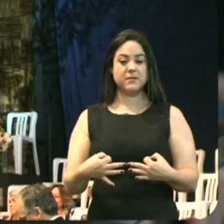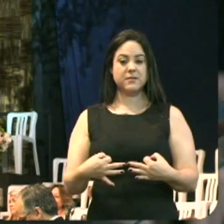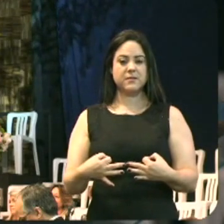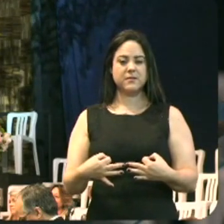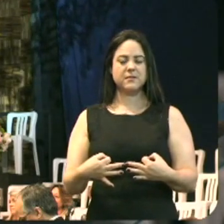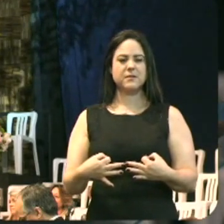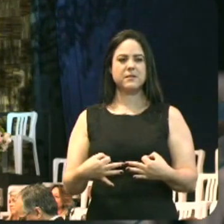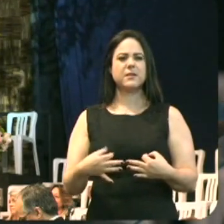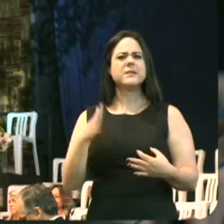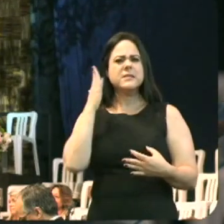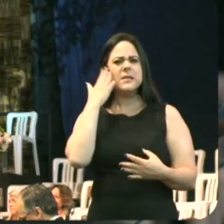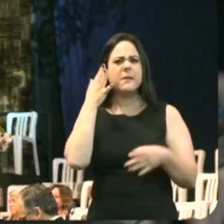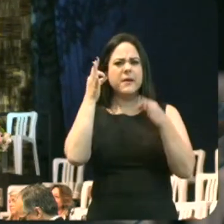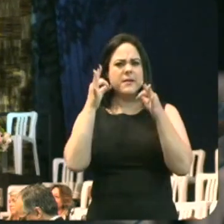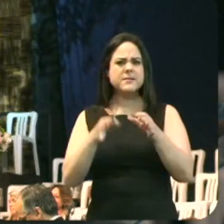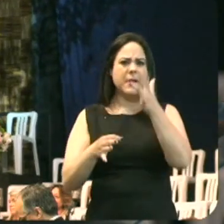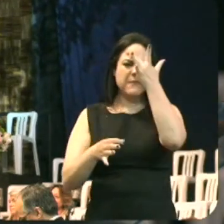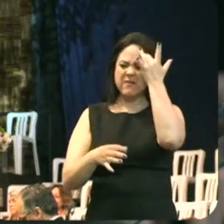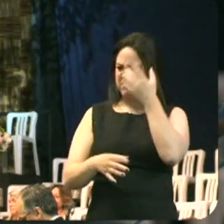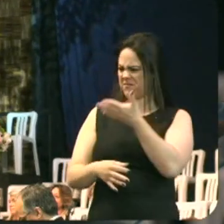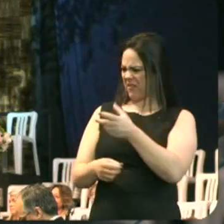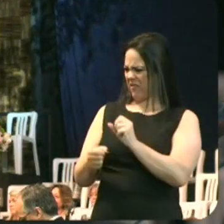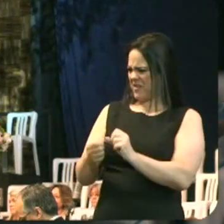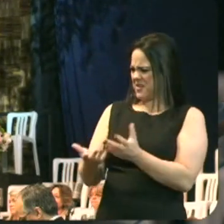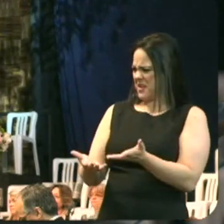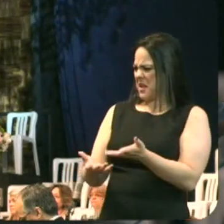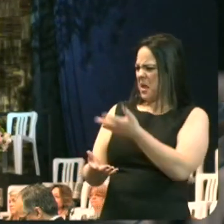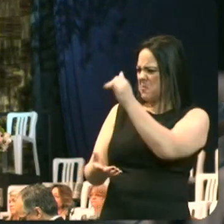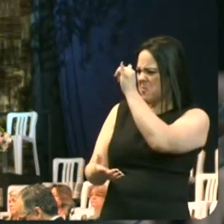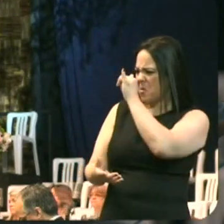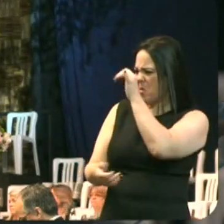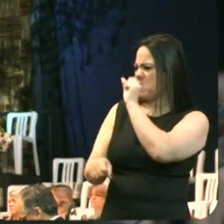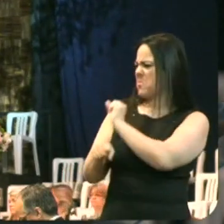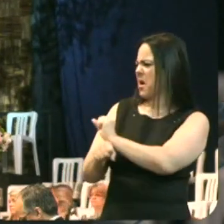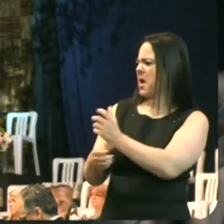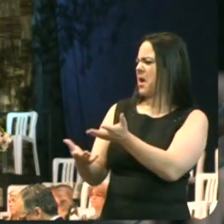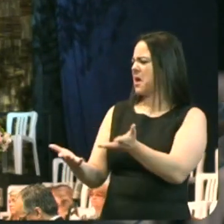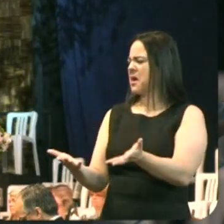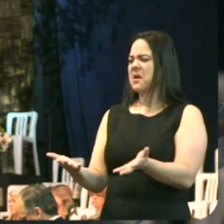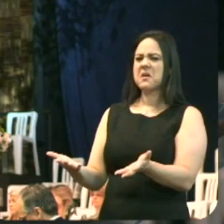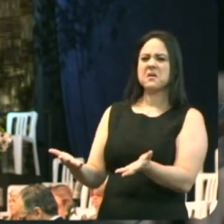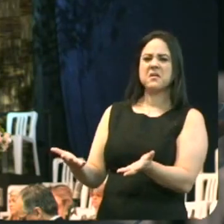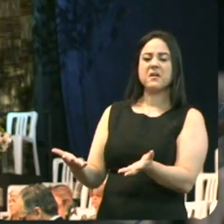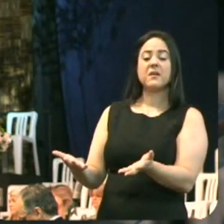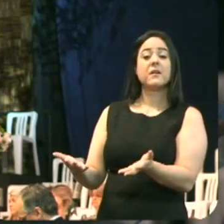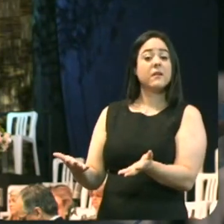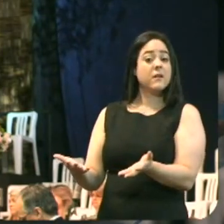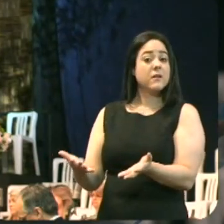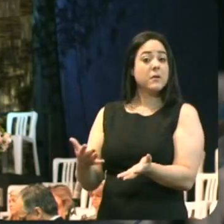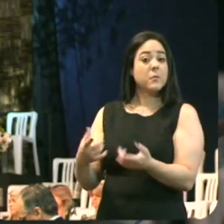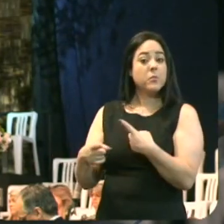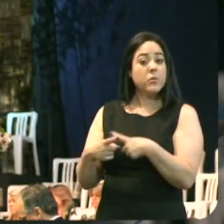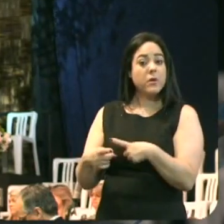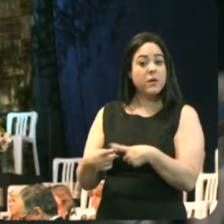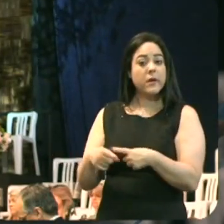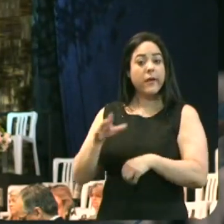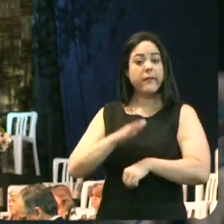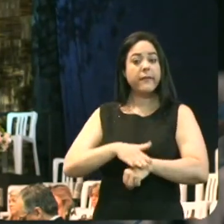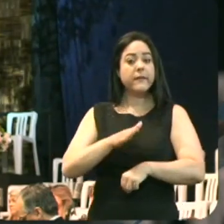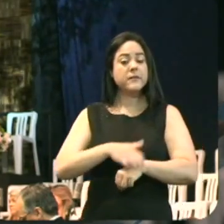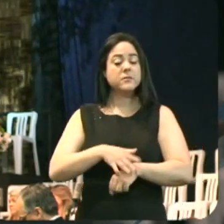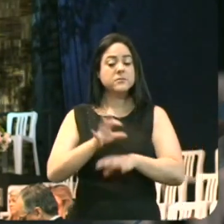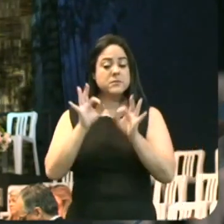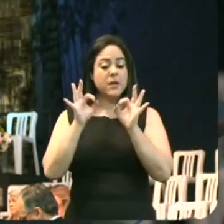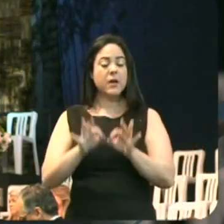Você sabe o que é correto e as pessoas dizem, você vai fazer isso? É bobo, para com isso, não sei o quê. Simplesmente porque, apesar